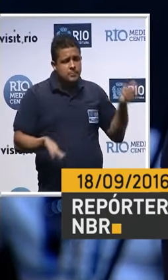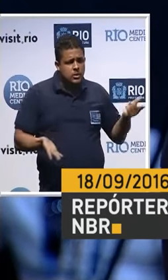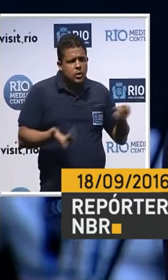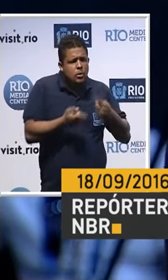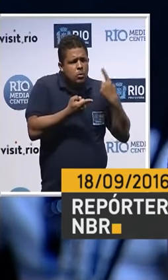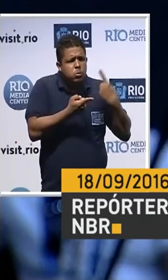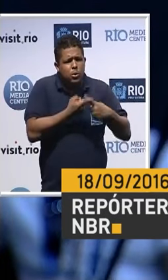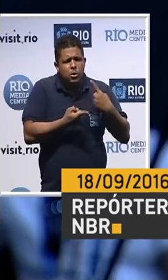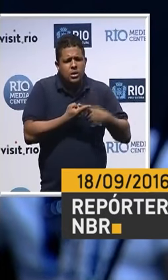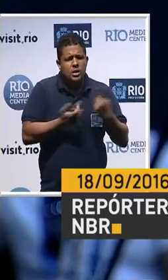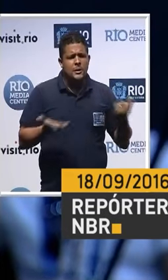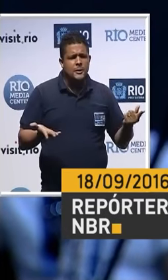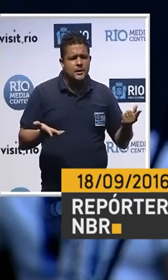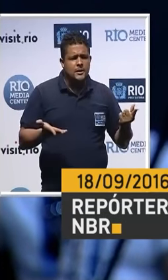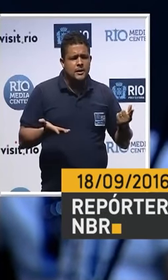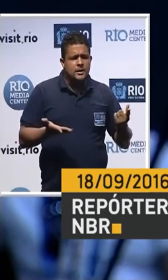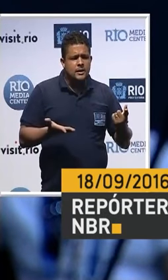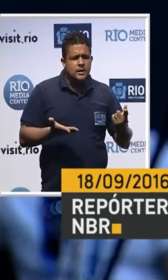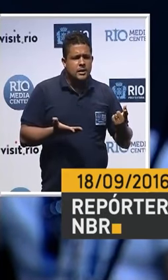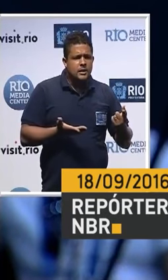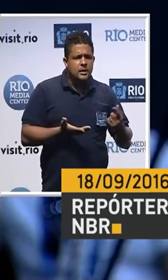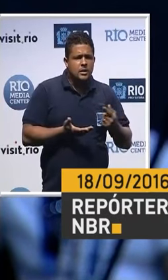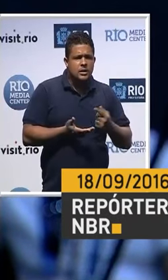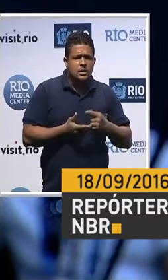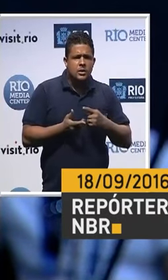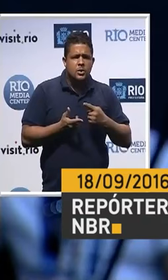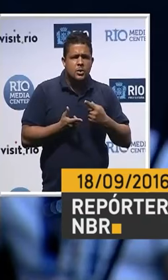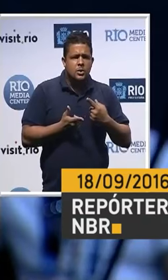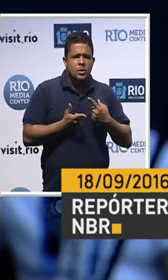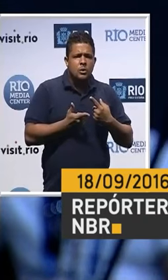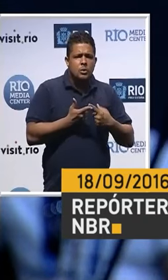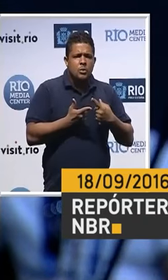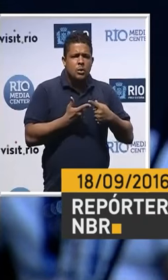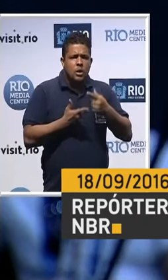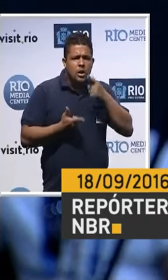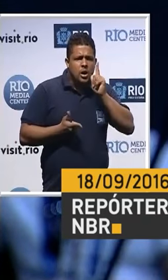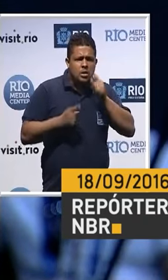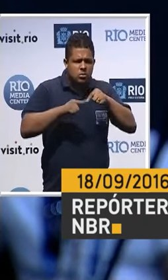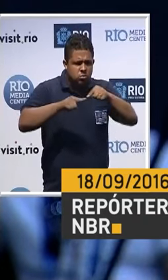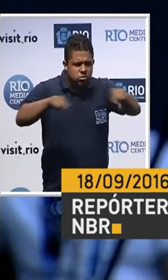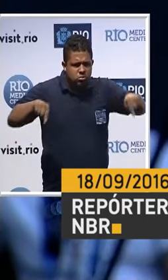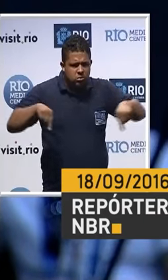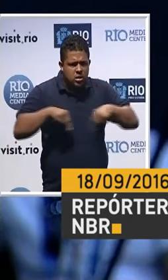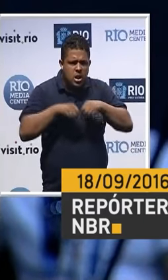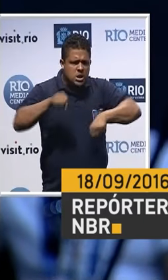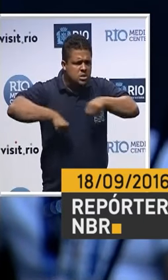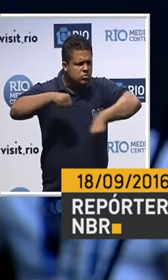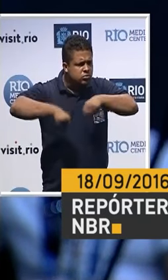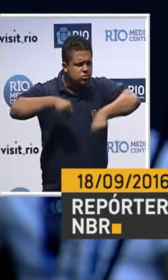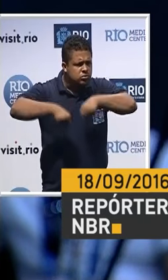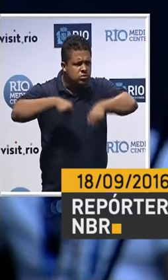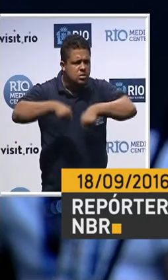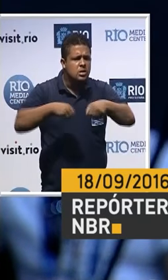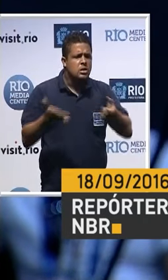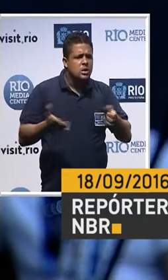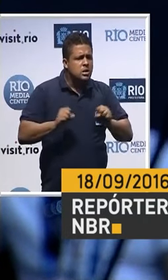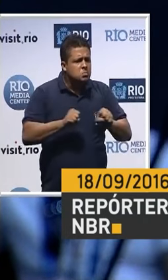Por que não cambiaram o circuito de ciclismo?